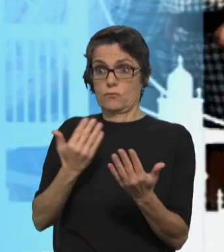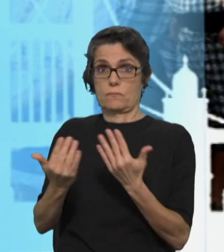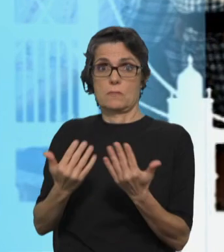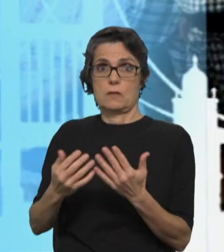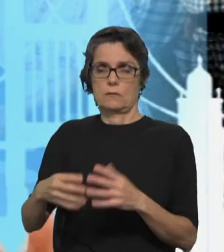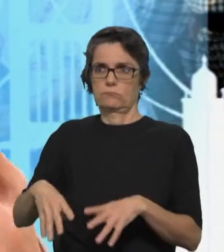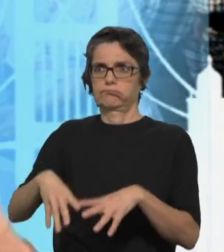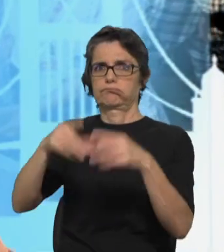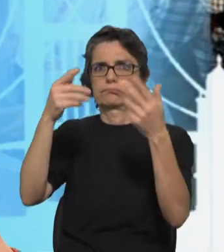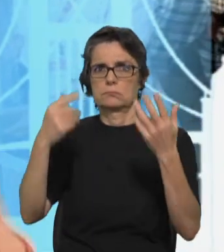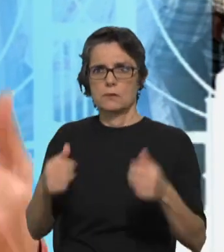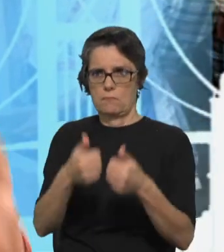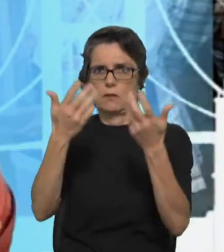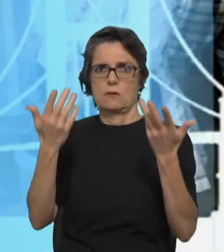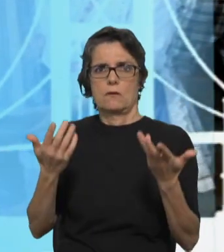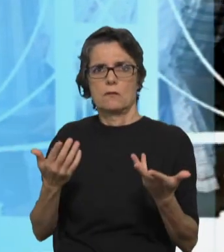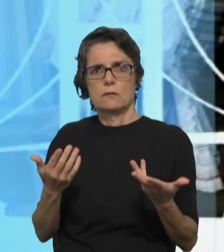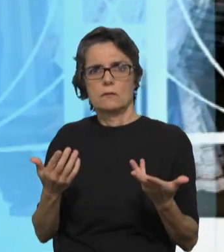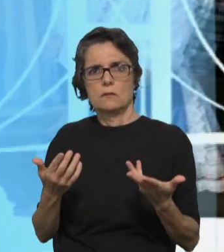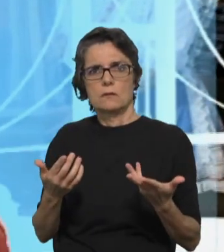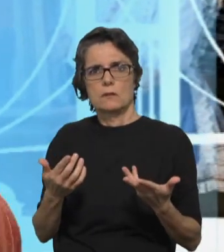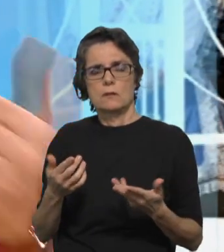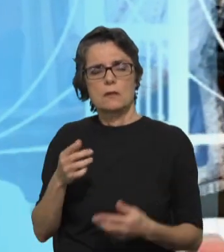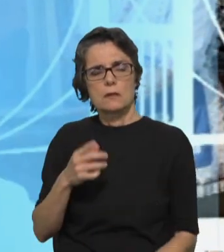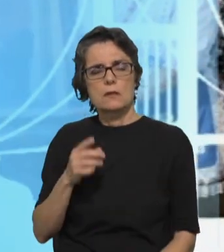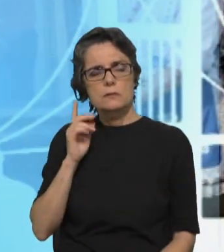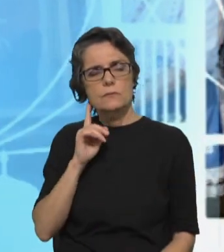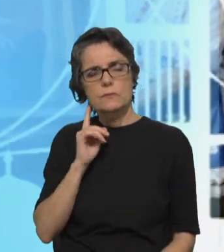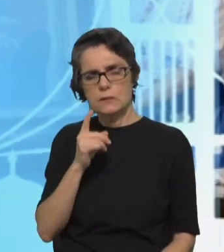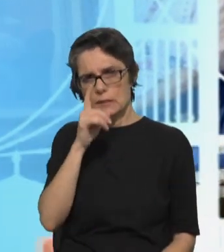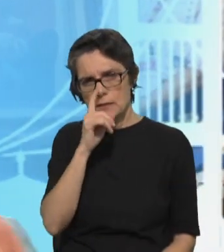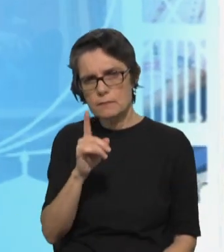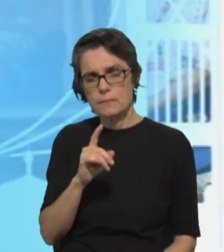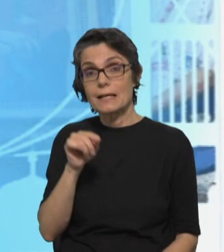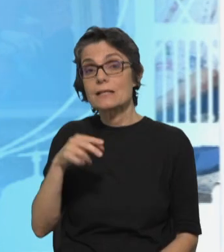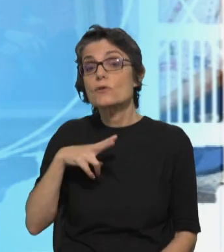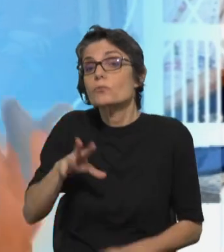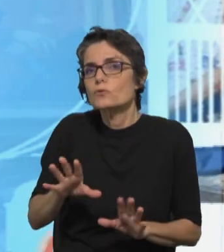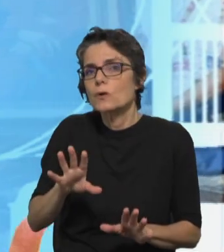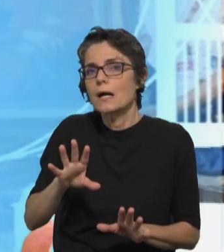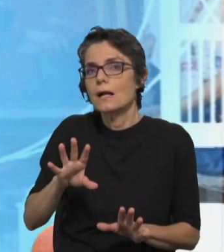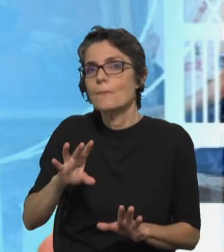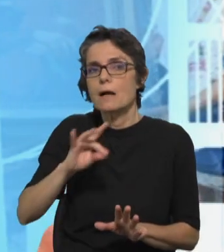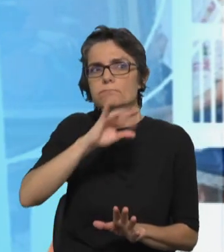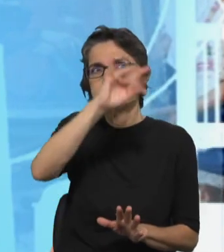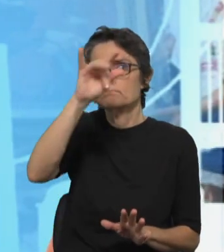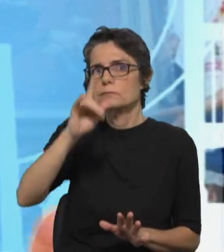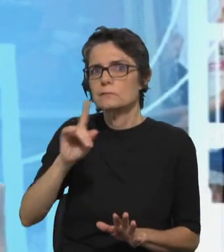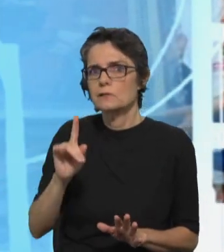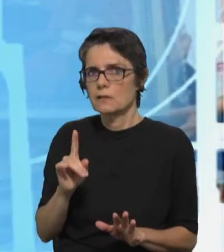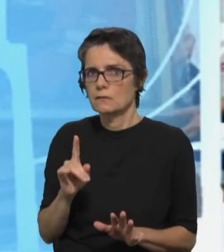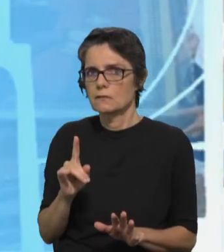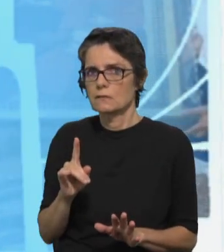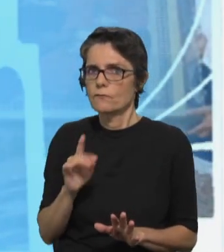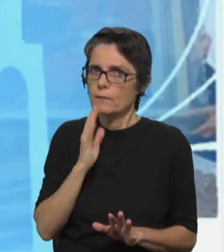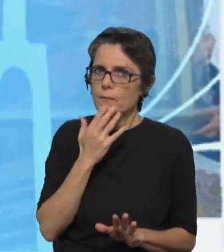dúvida, imenso. É um facto que isto é em Portugal, não é em todo o mundo. E quando nós pensamos no mundo global,